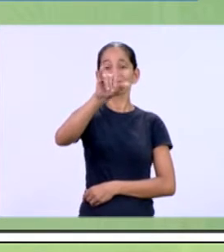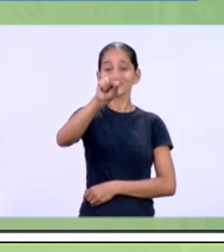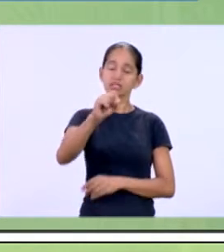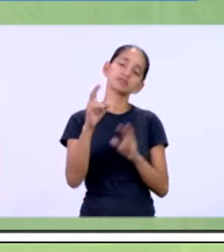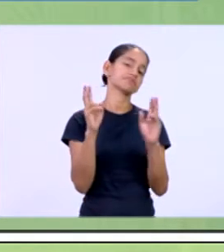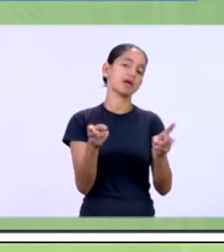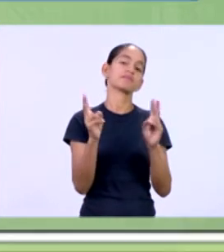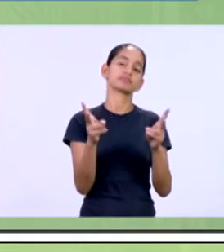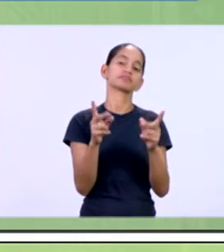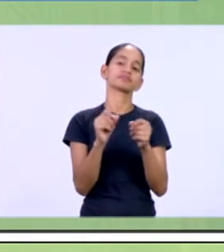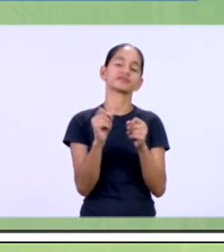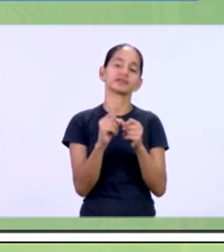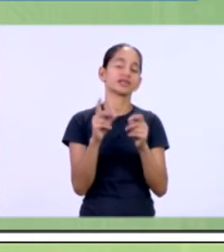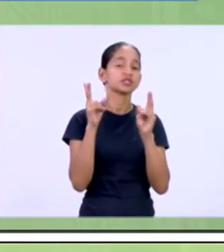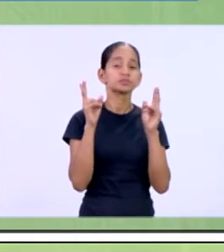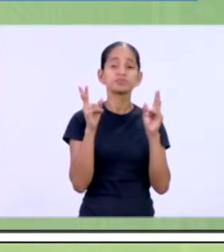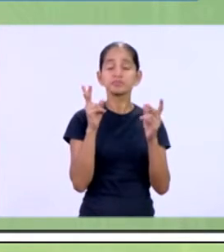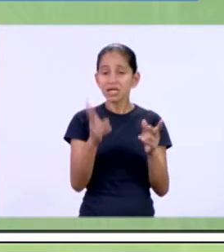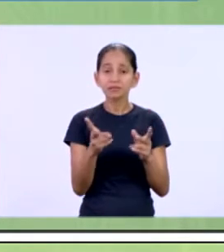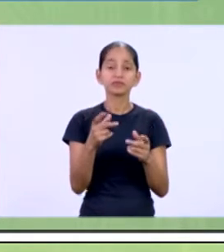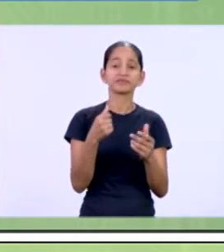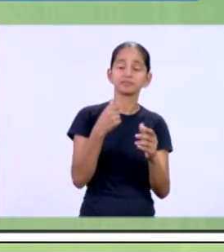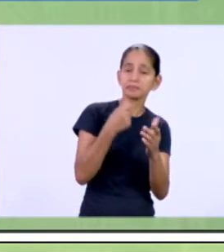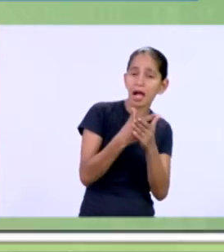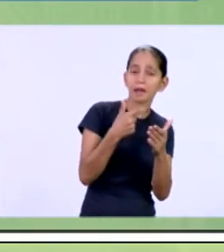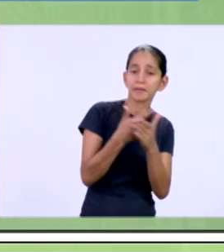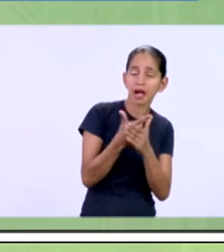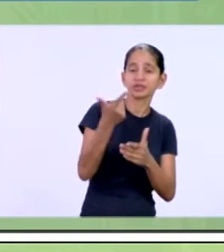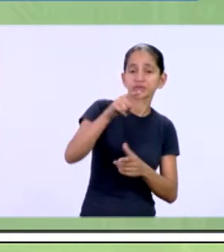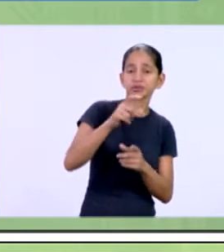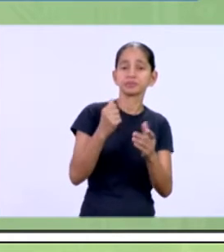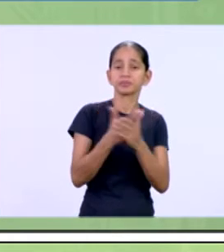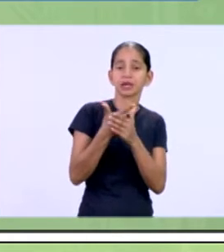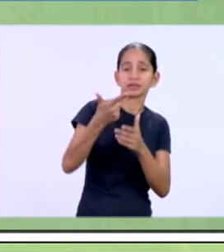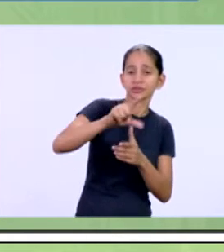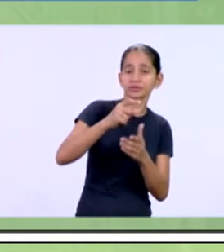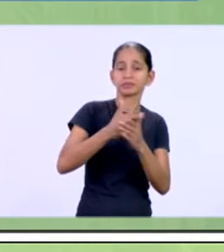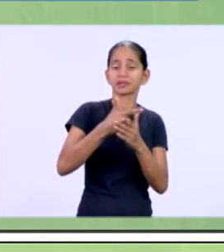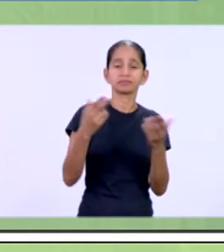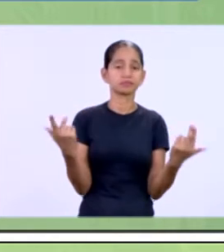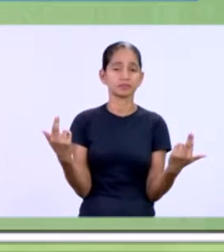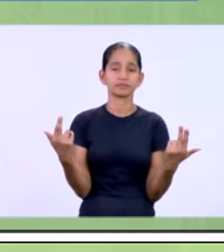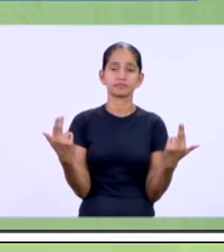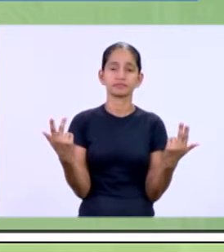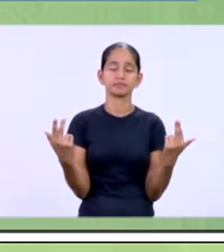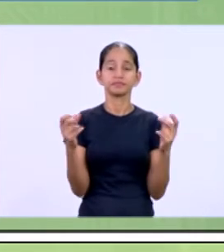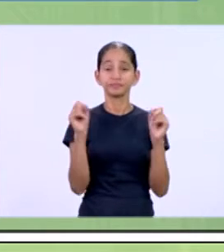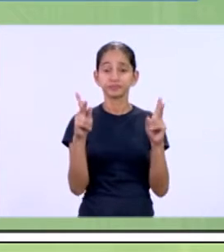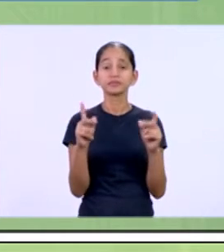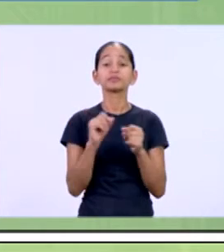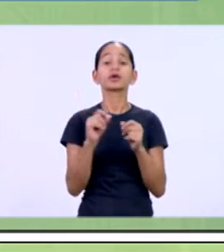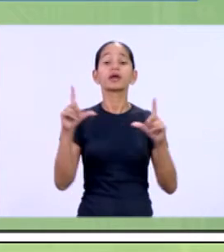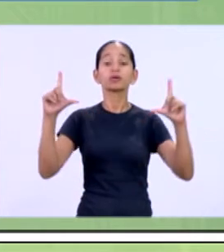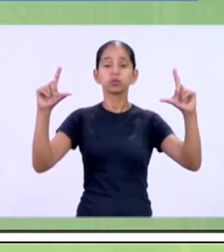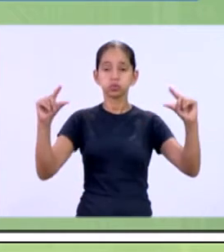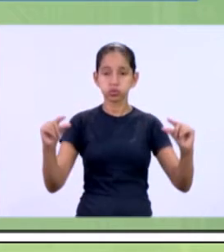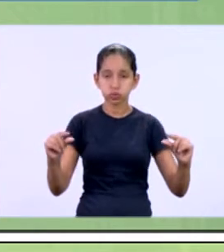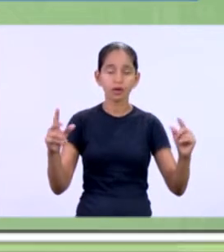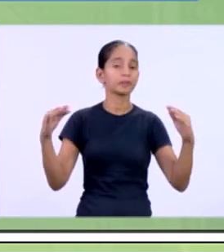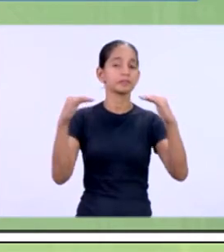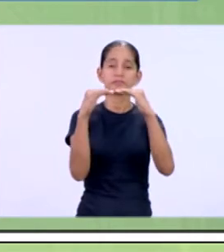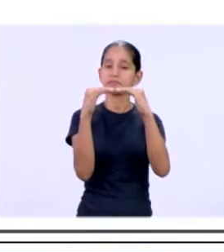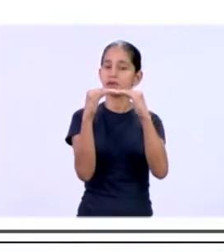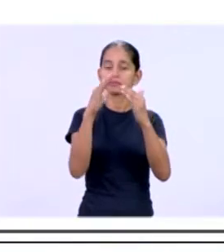cumulativas, ou seja, é uma alíquota que todo mundo que vai pagando paga de novo, paga de novo e paga de novo. Por quê? Eu reduzo a alíquota para poder fazer